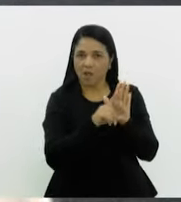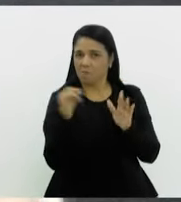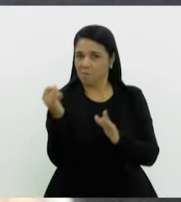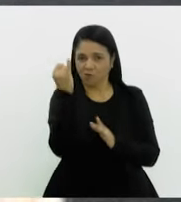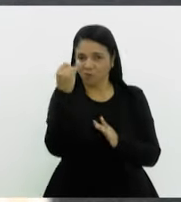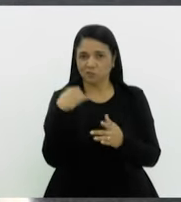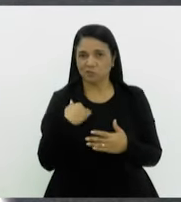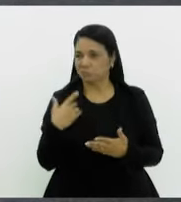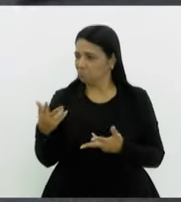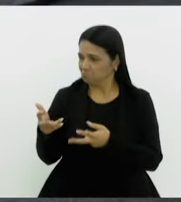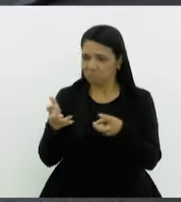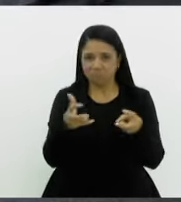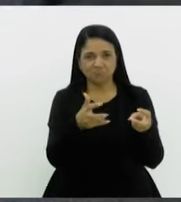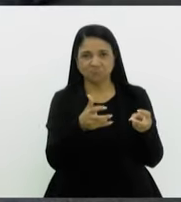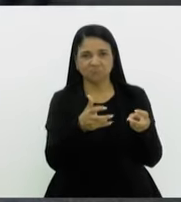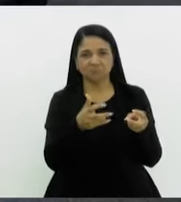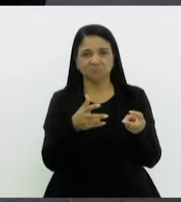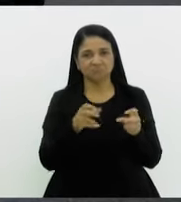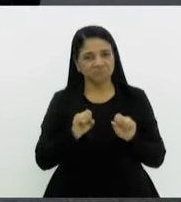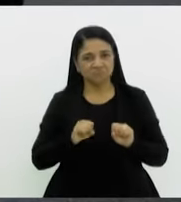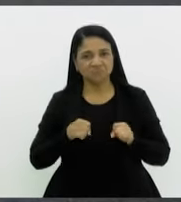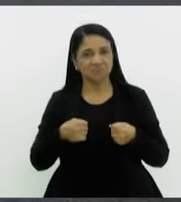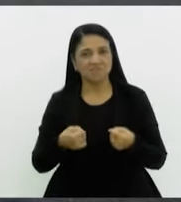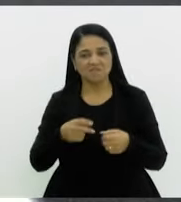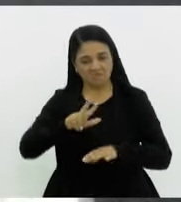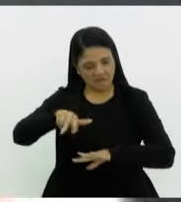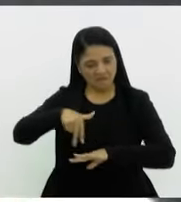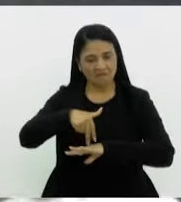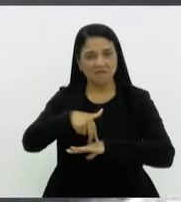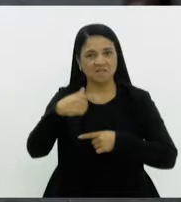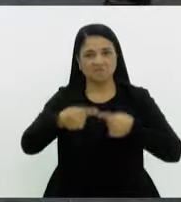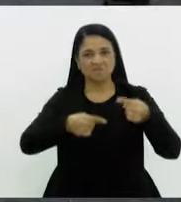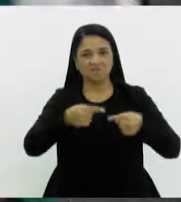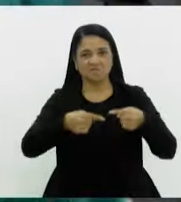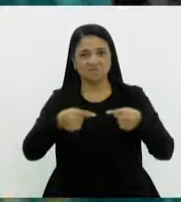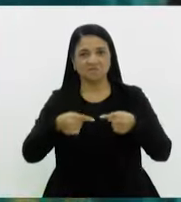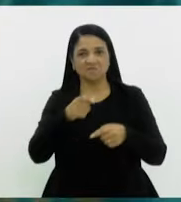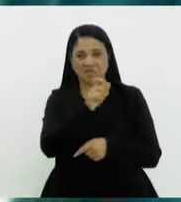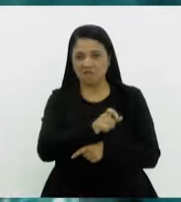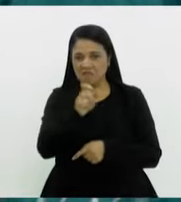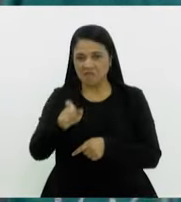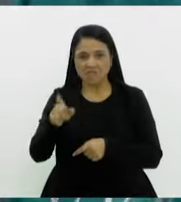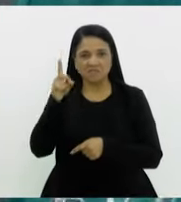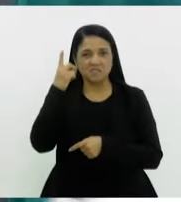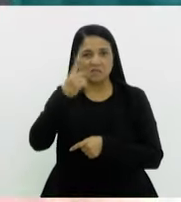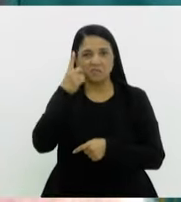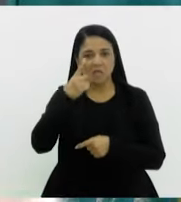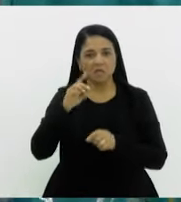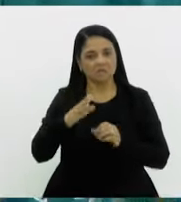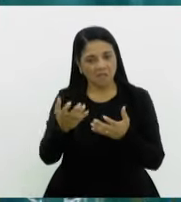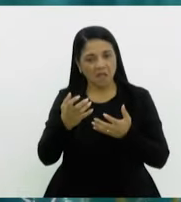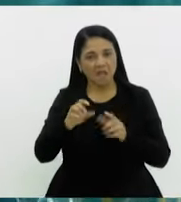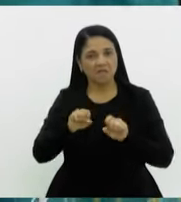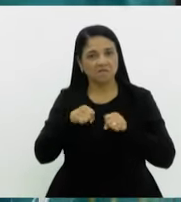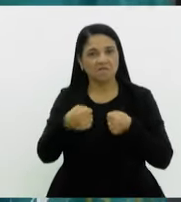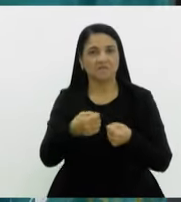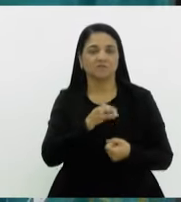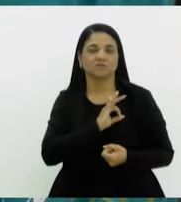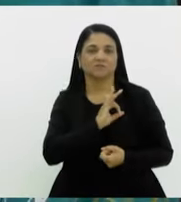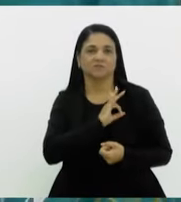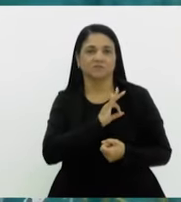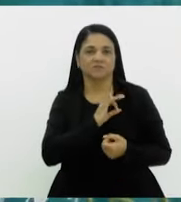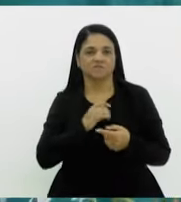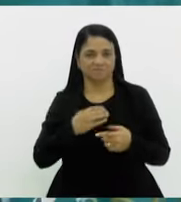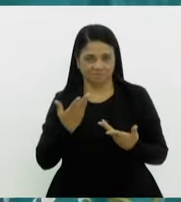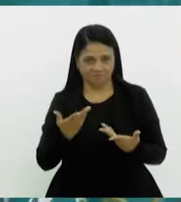não vejo a mesma disposição de discussão daqueles que dizem defender os policiais do Estado do Rio de